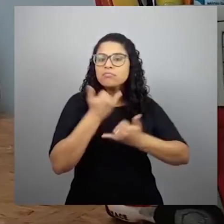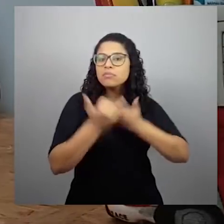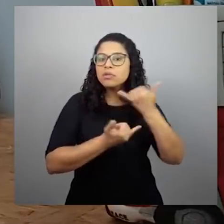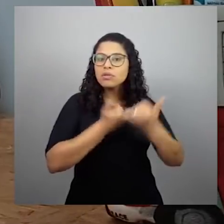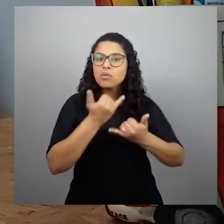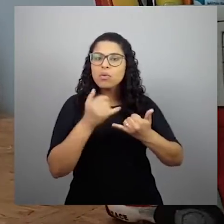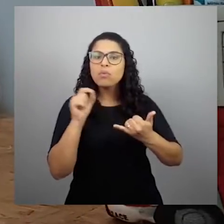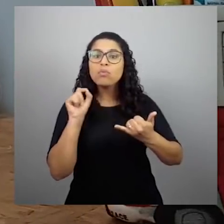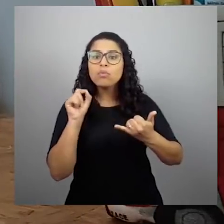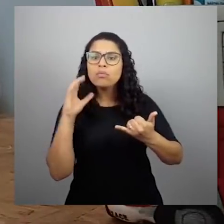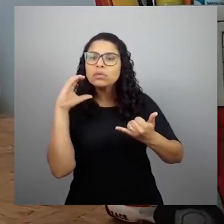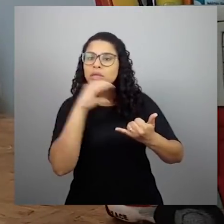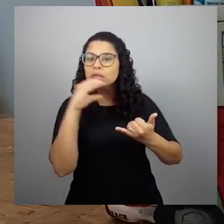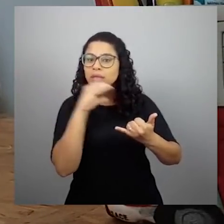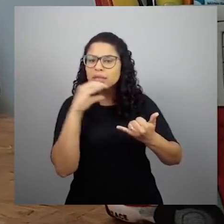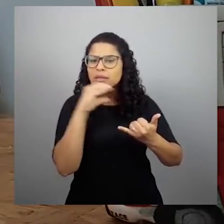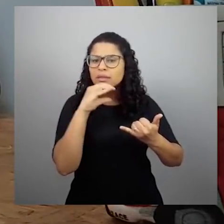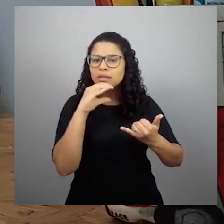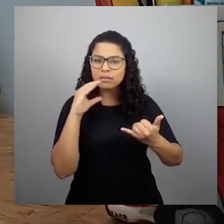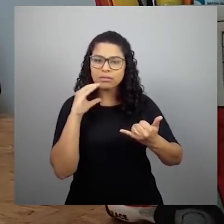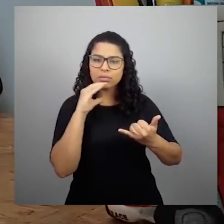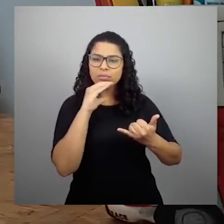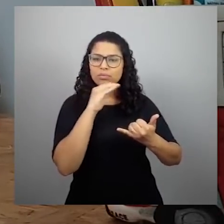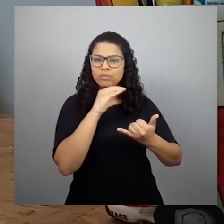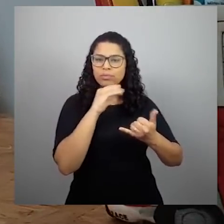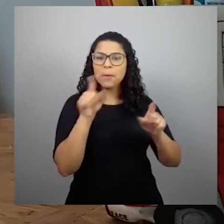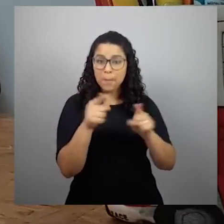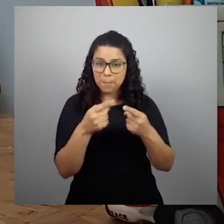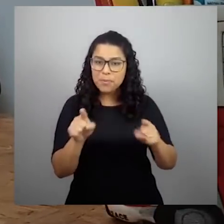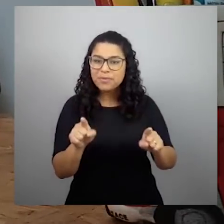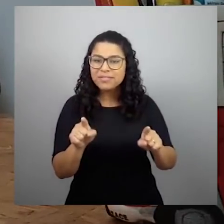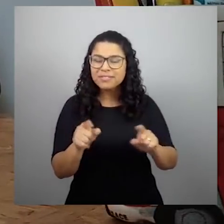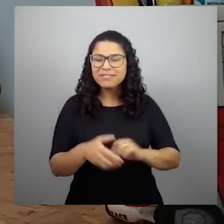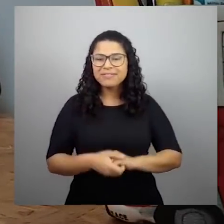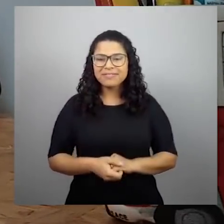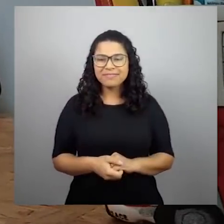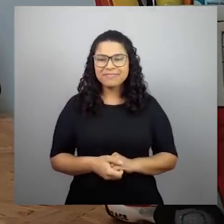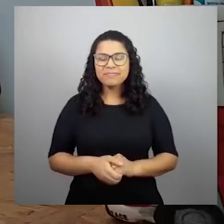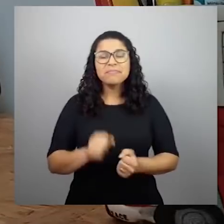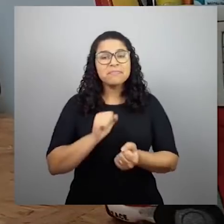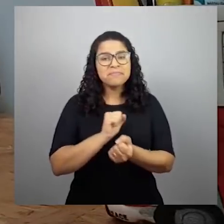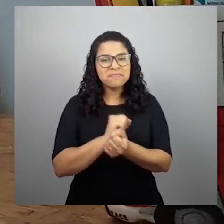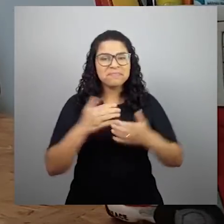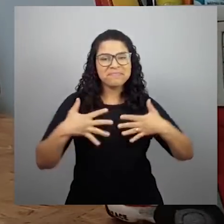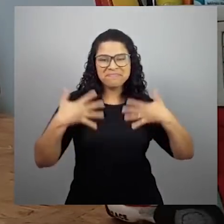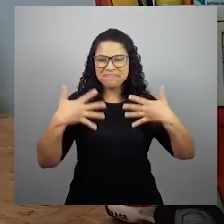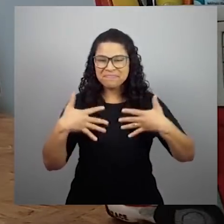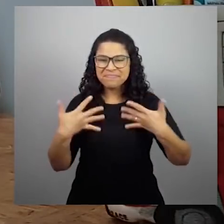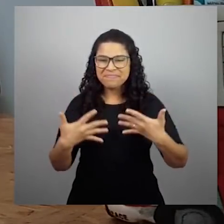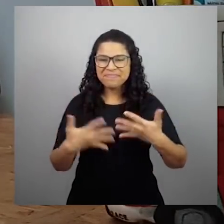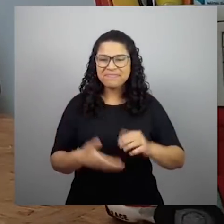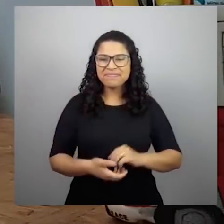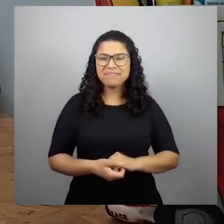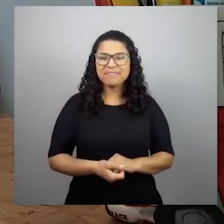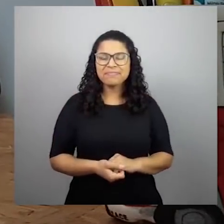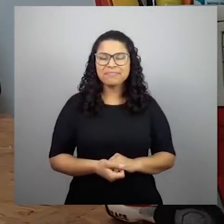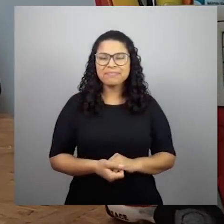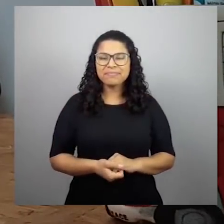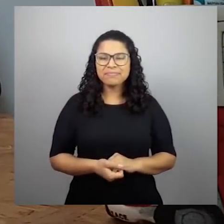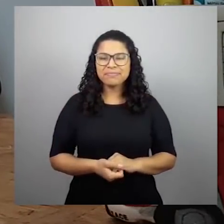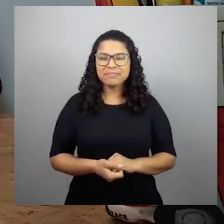as velocidades e com música? Espero que tenham se divertido.